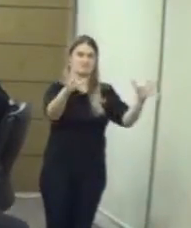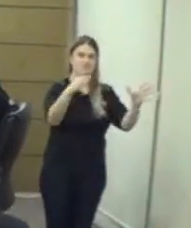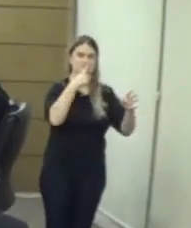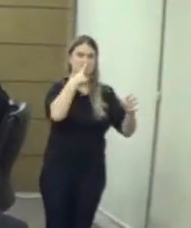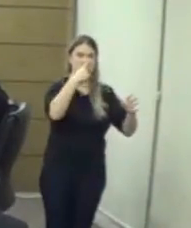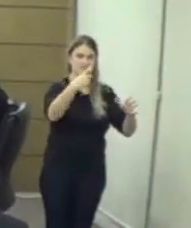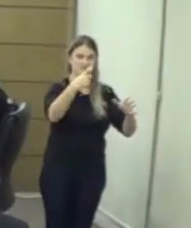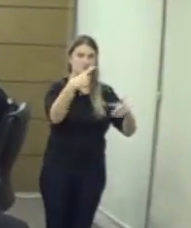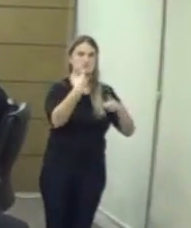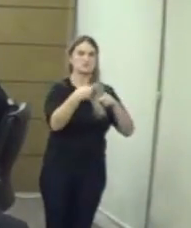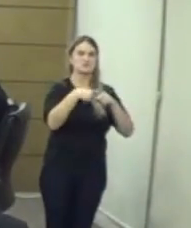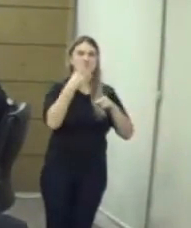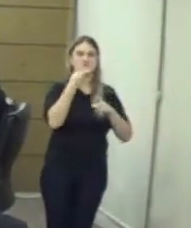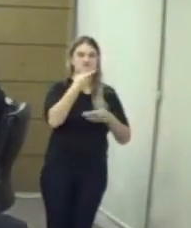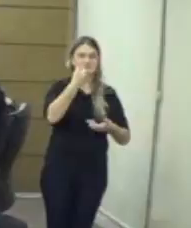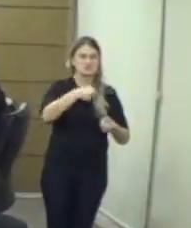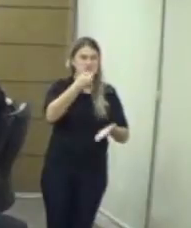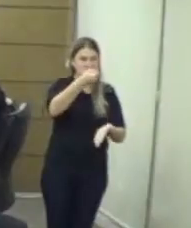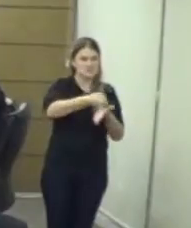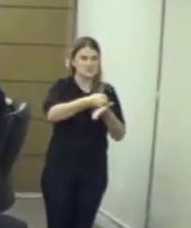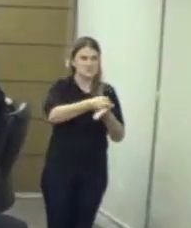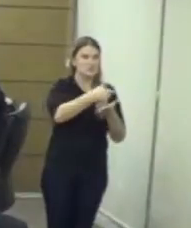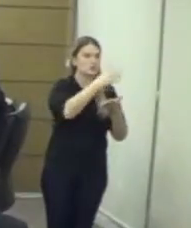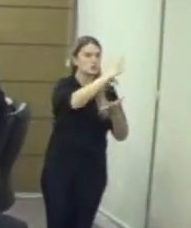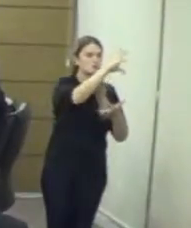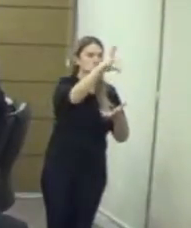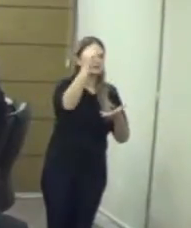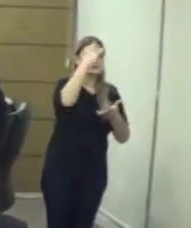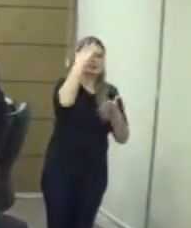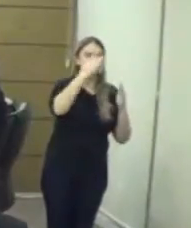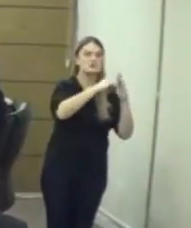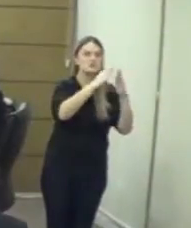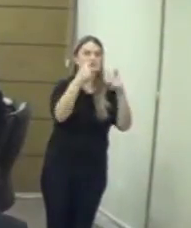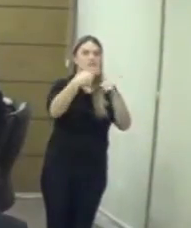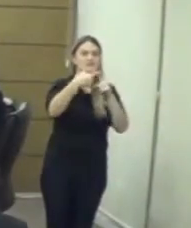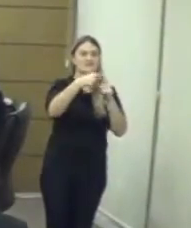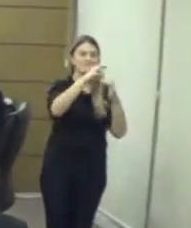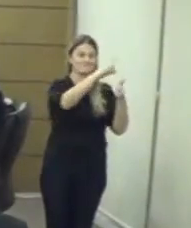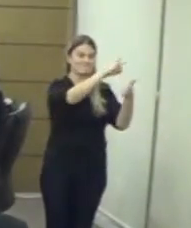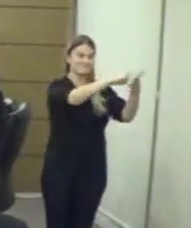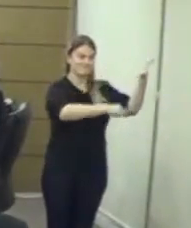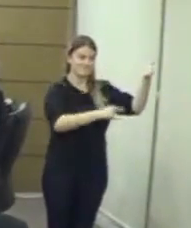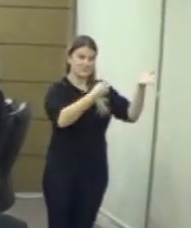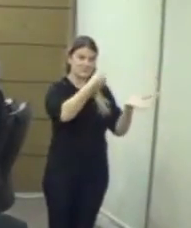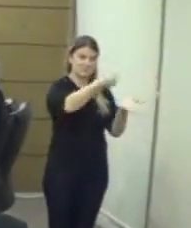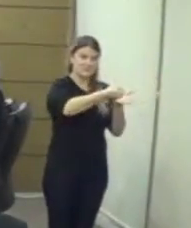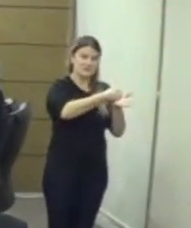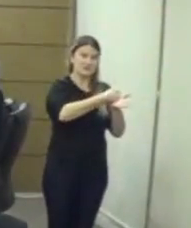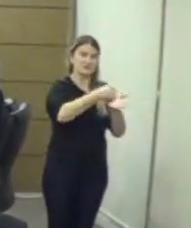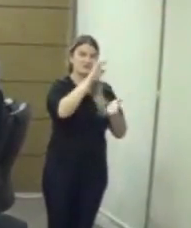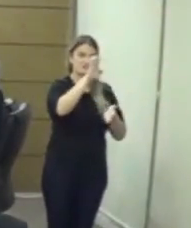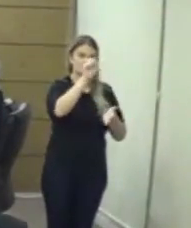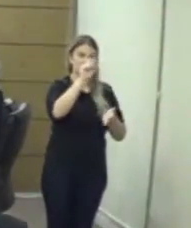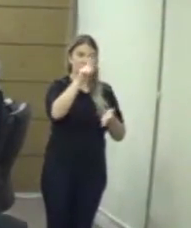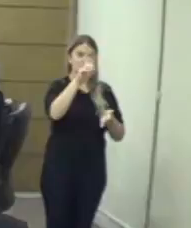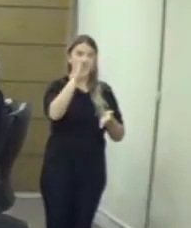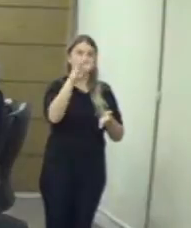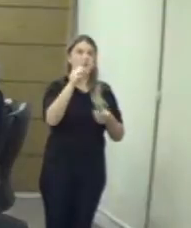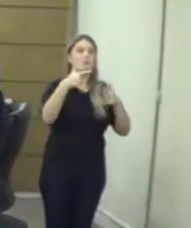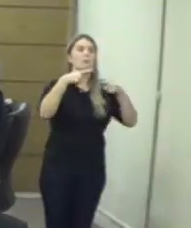que era pra pagar indenização a todos os moradores estão pagando esse é o que os gostos sanitário estão pagando